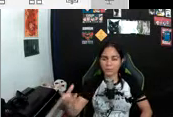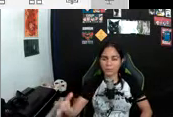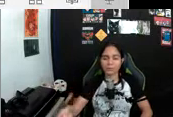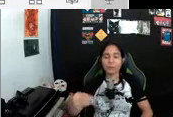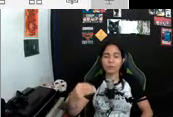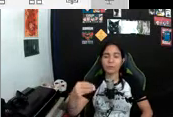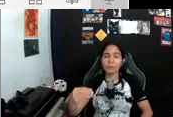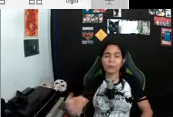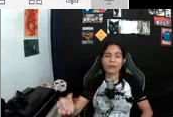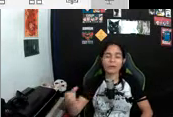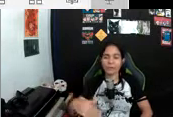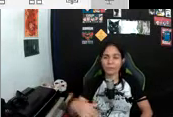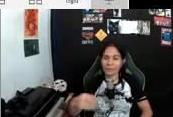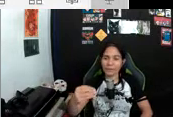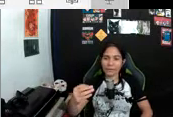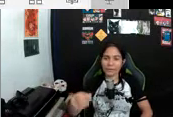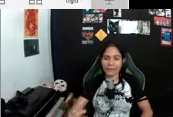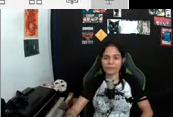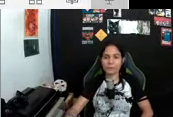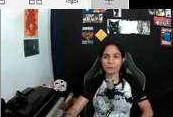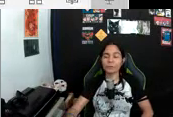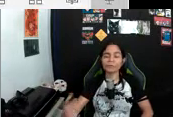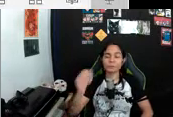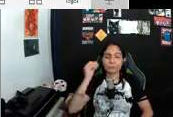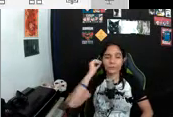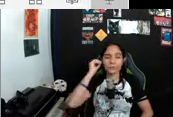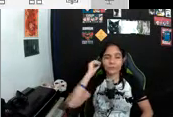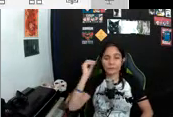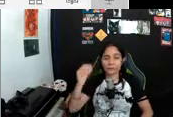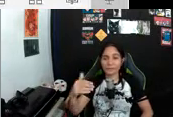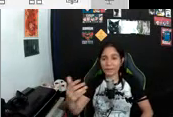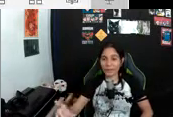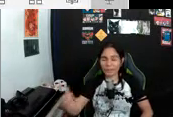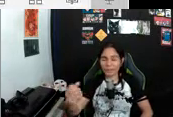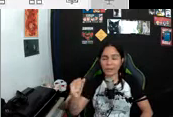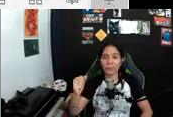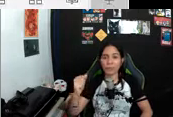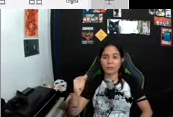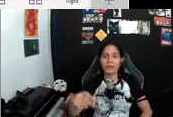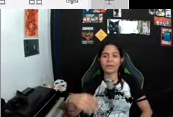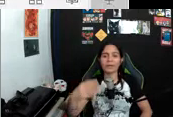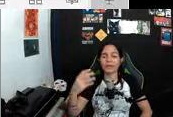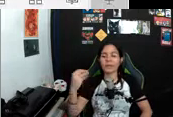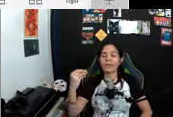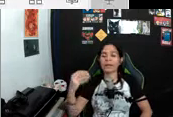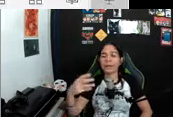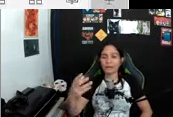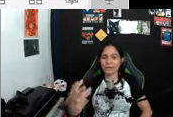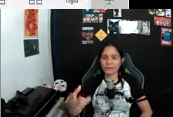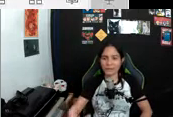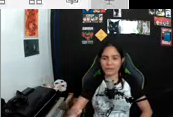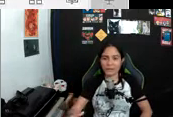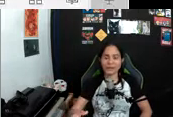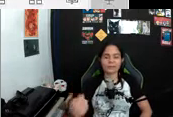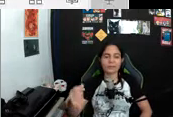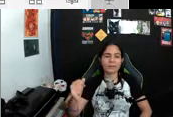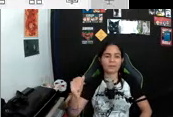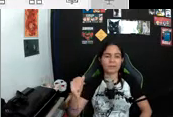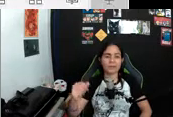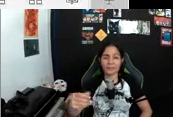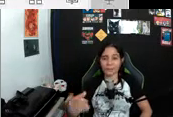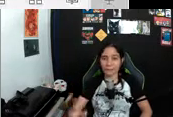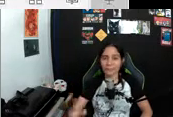supor, um procedimento cirúrgico, é obrigação dele esclarecer tudo. Mas vocês também, como enfermeiros, né, dentro das